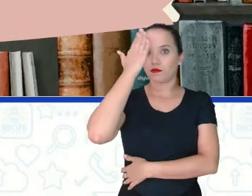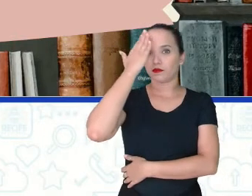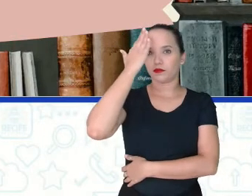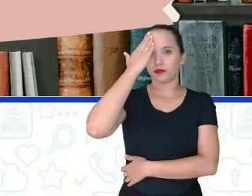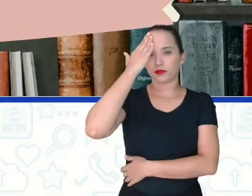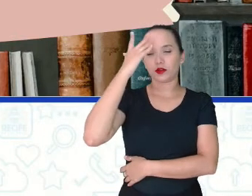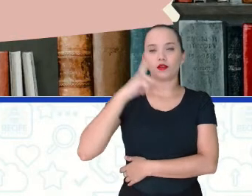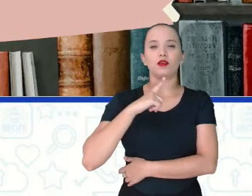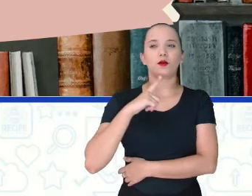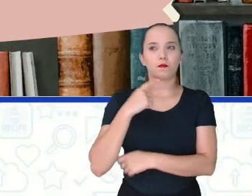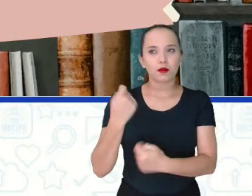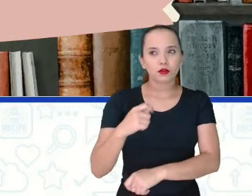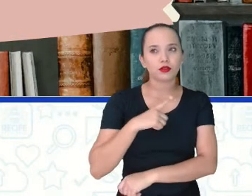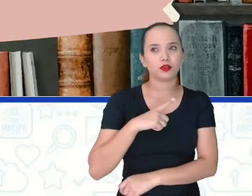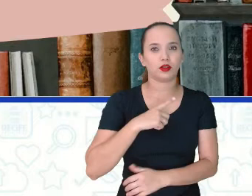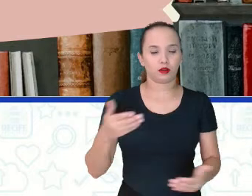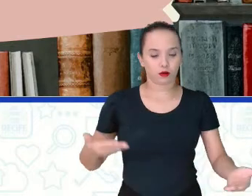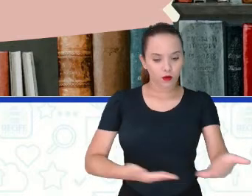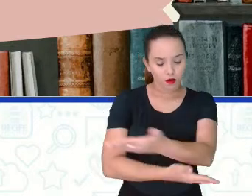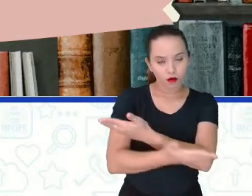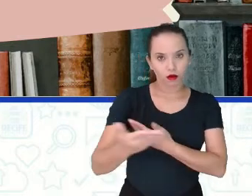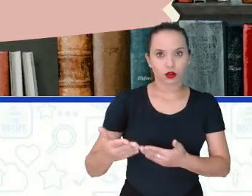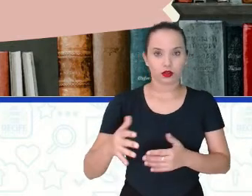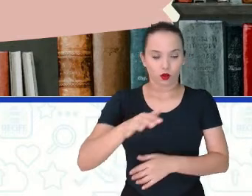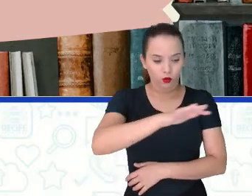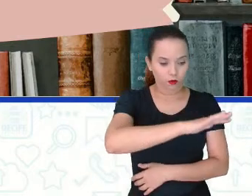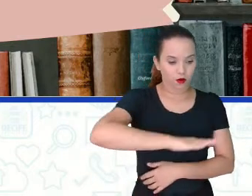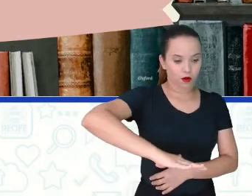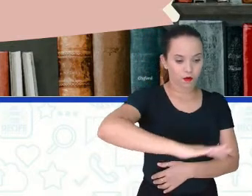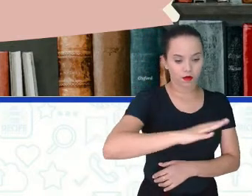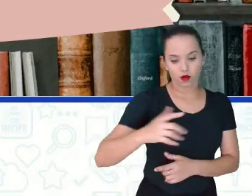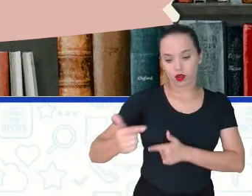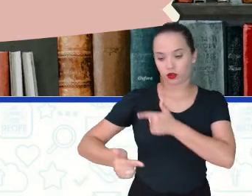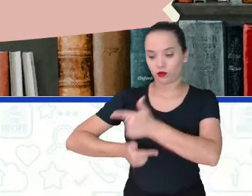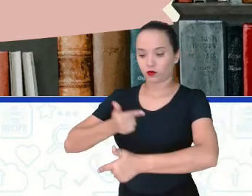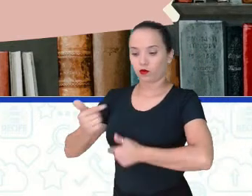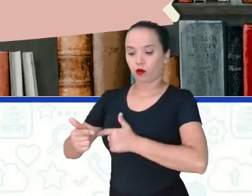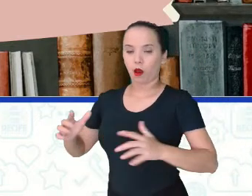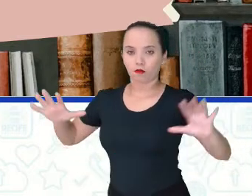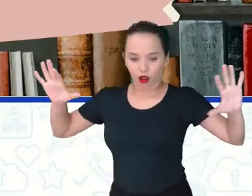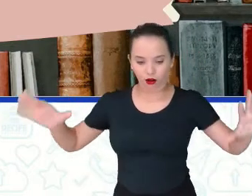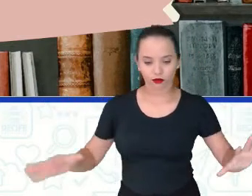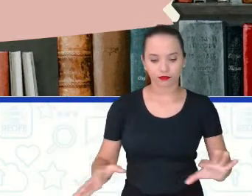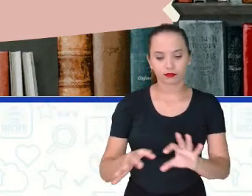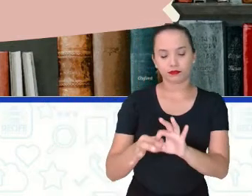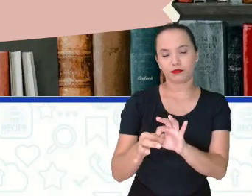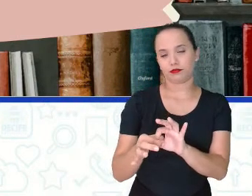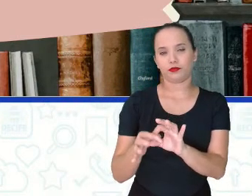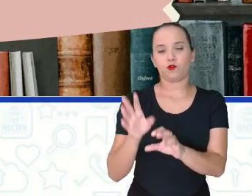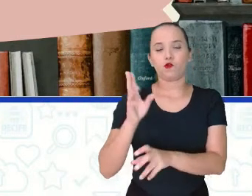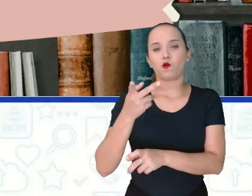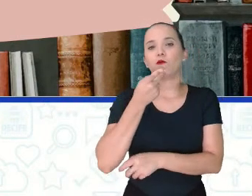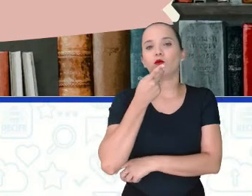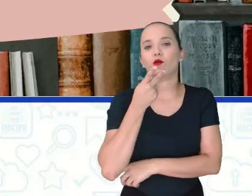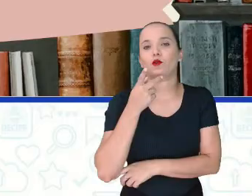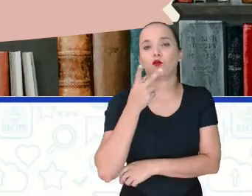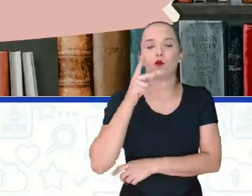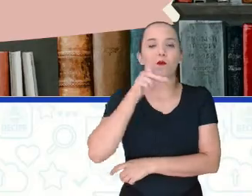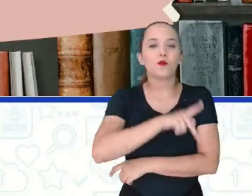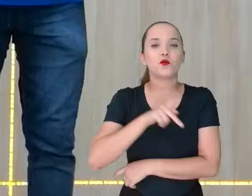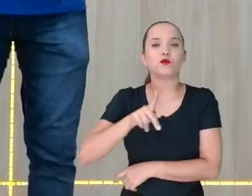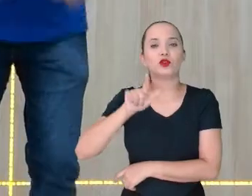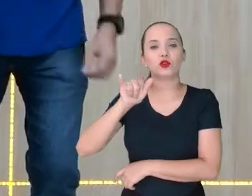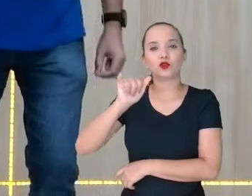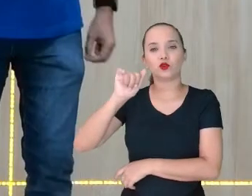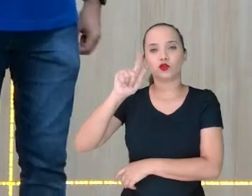as relações entre o meio ambiente e o mundo de trabalho, eles estão, como diria o professor Gilson,